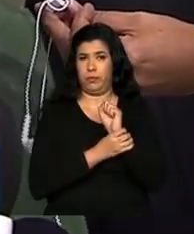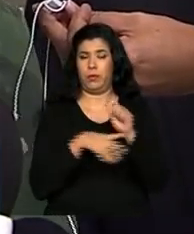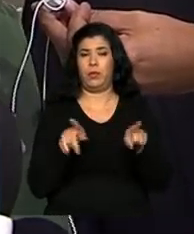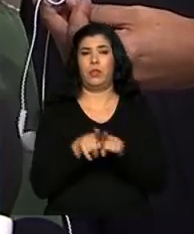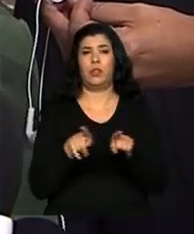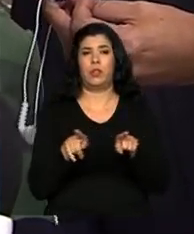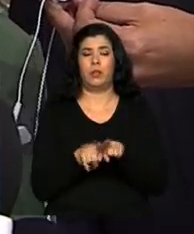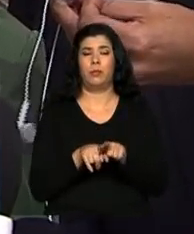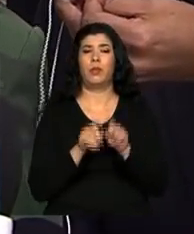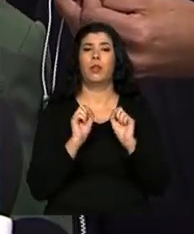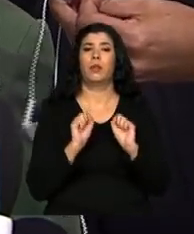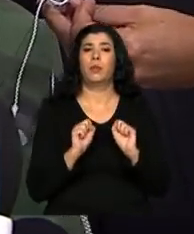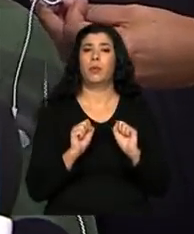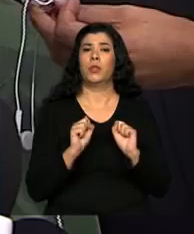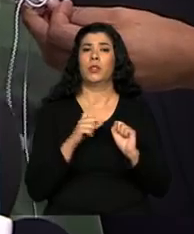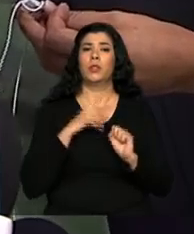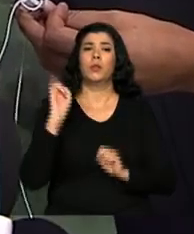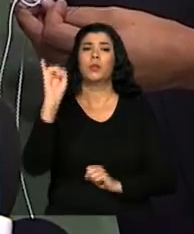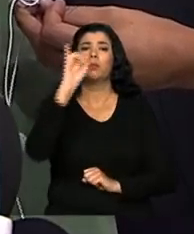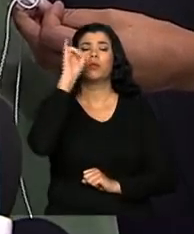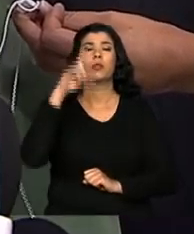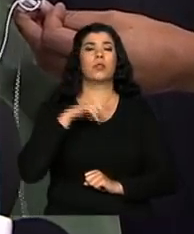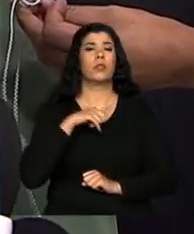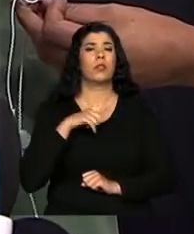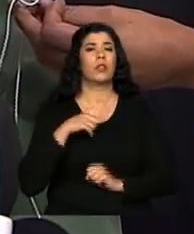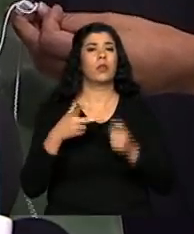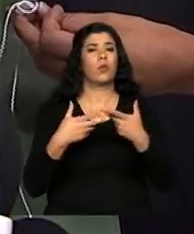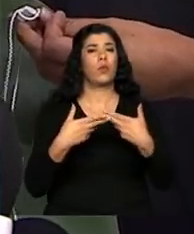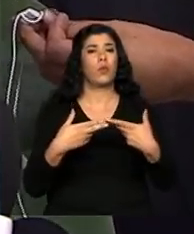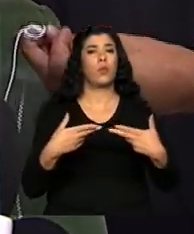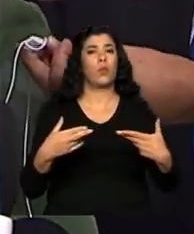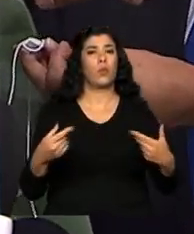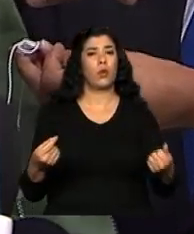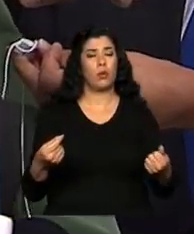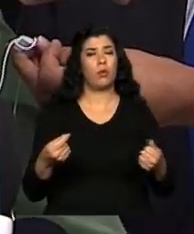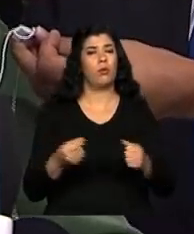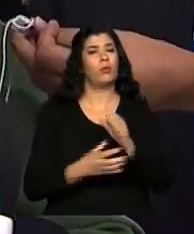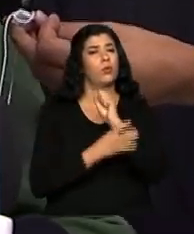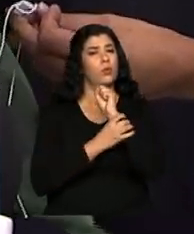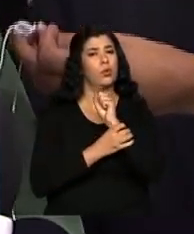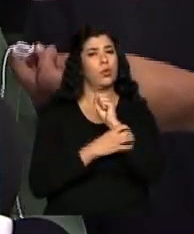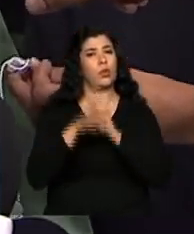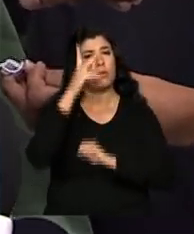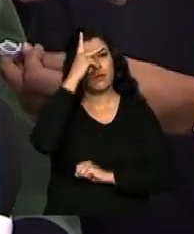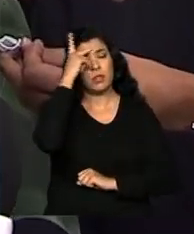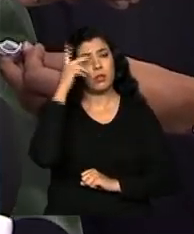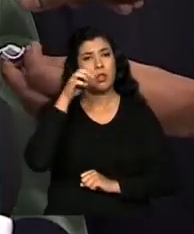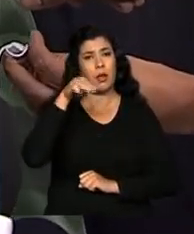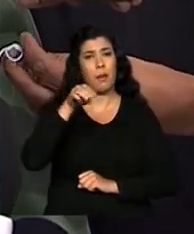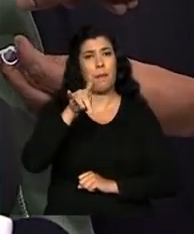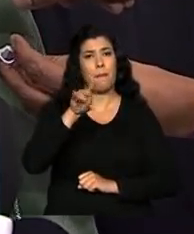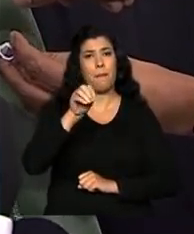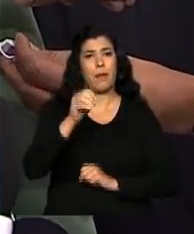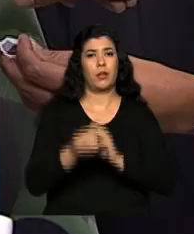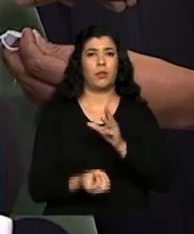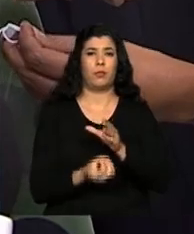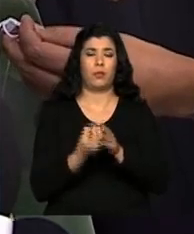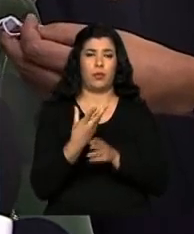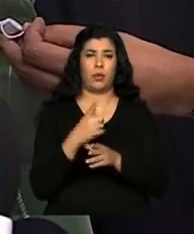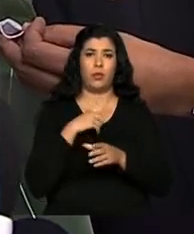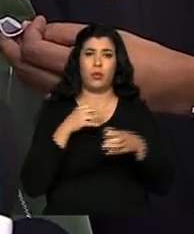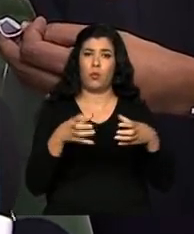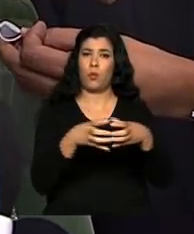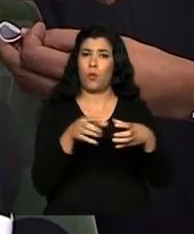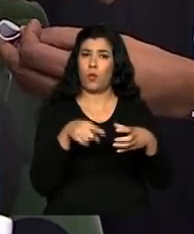disso, muito importante, mantivemos os recursos para o médio produtor, porque queremos reforçar a existência de uma